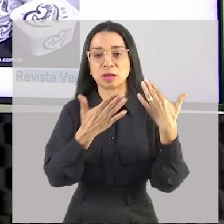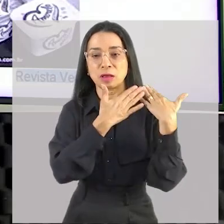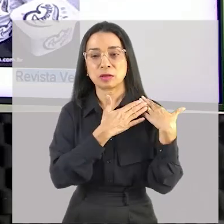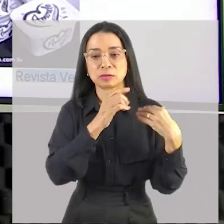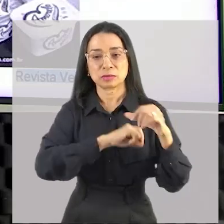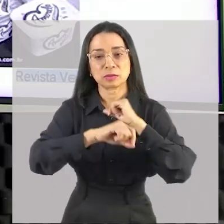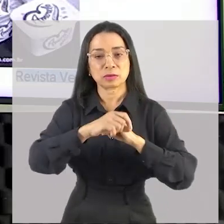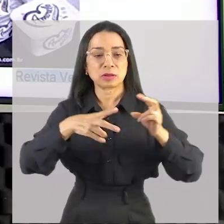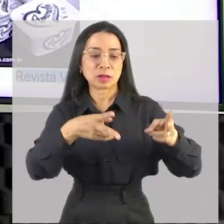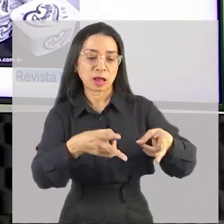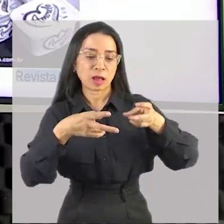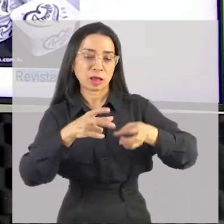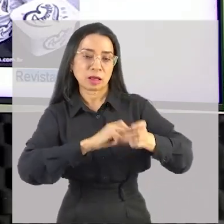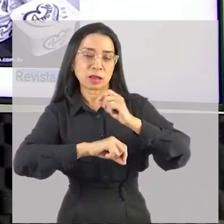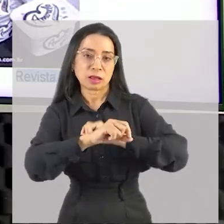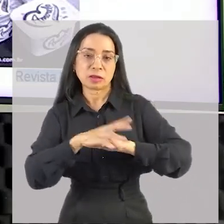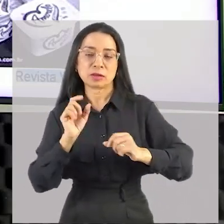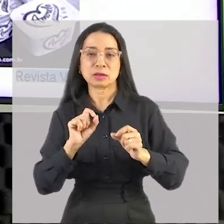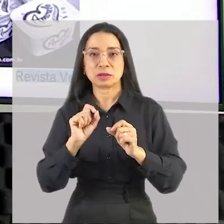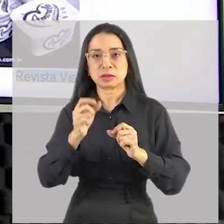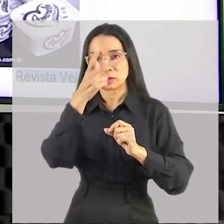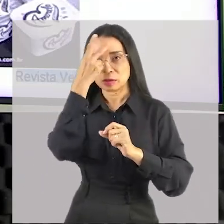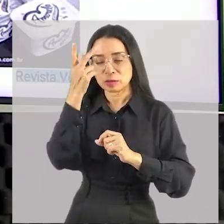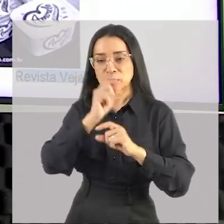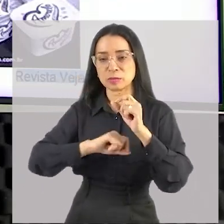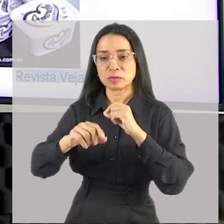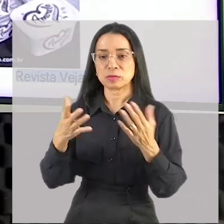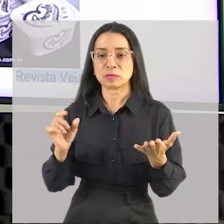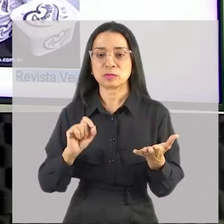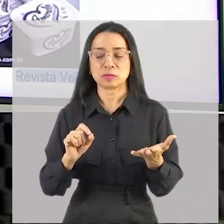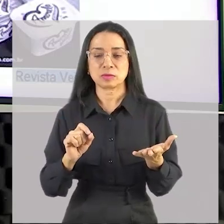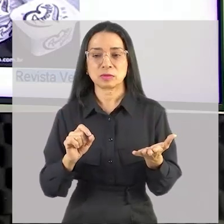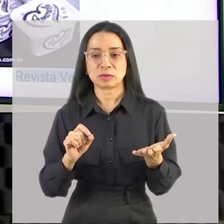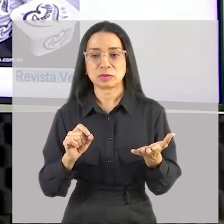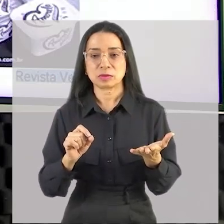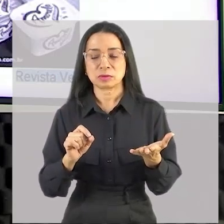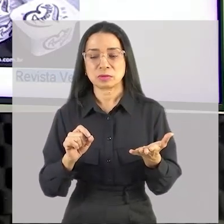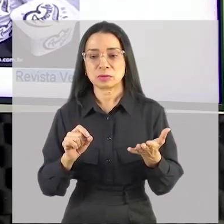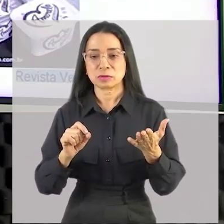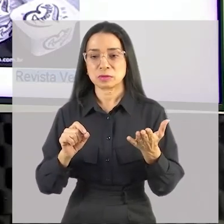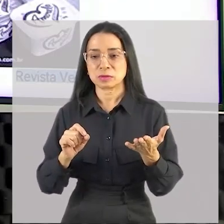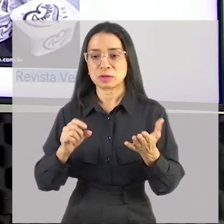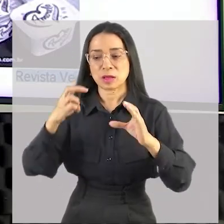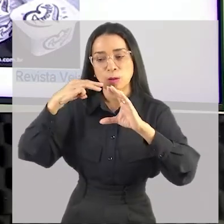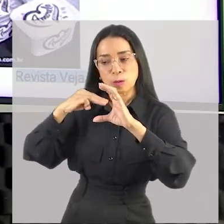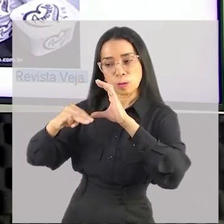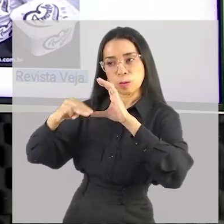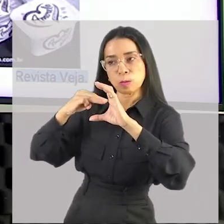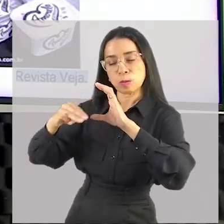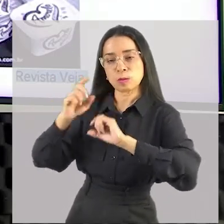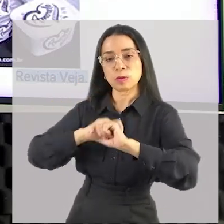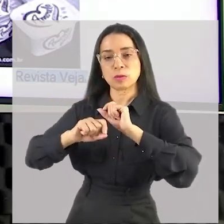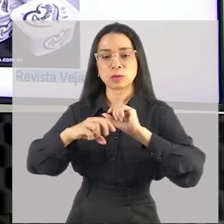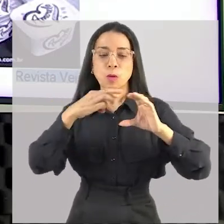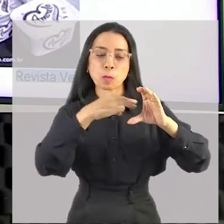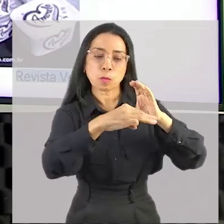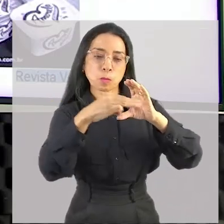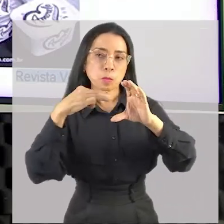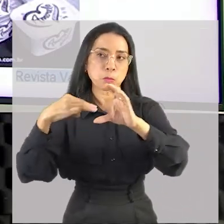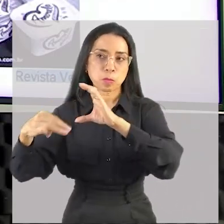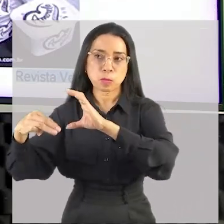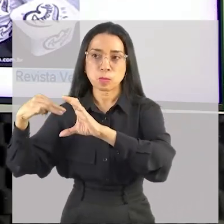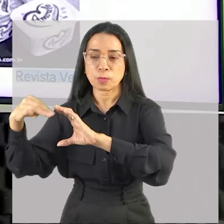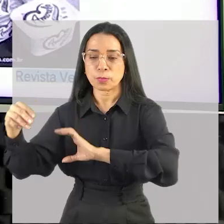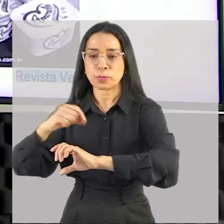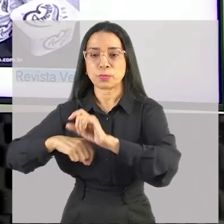responsabilidade, prender a atenção do destinatário, a quem a mensagem é direcionada. No caso,